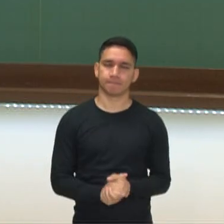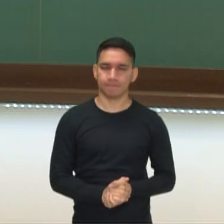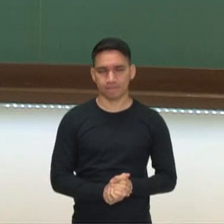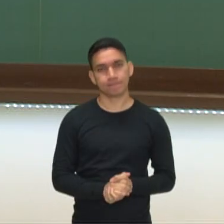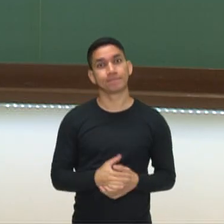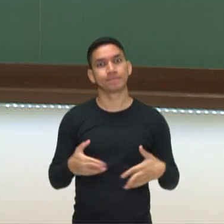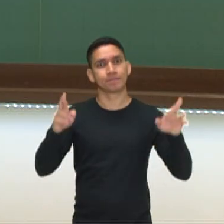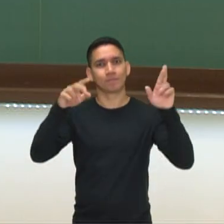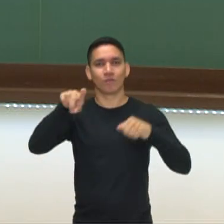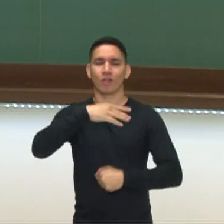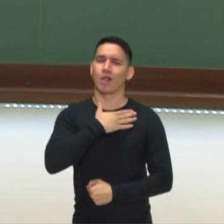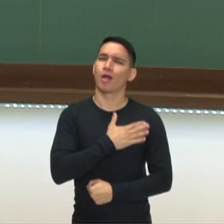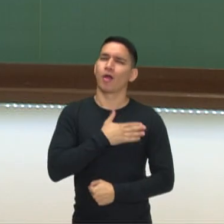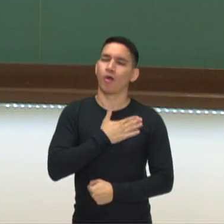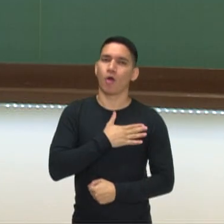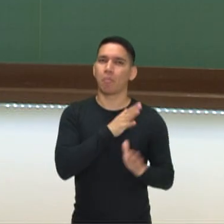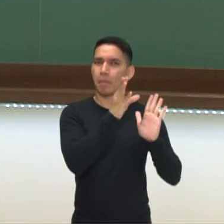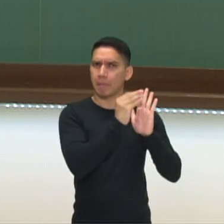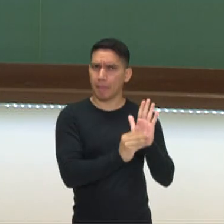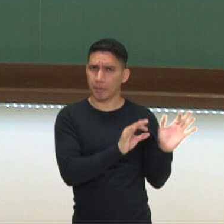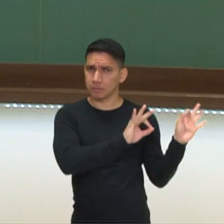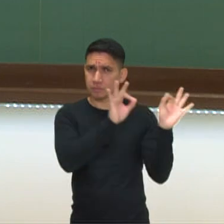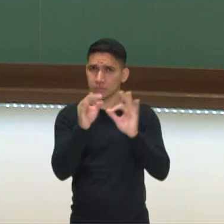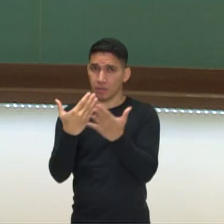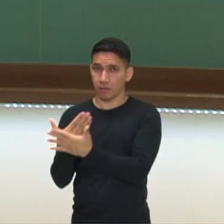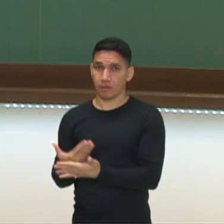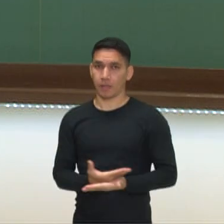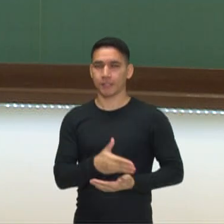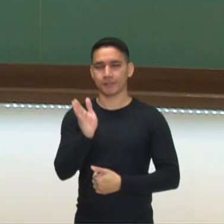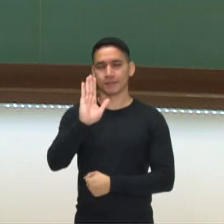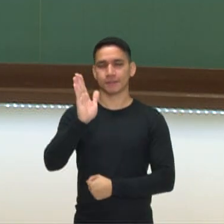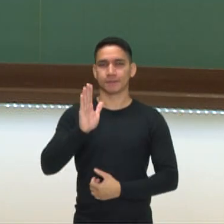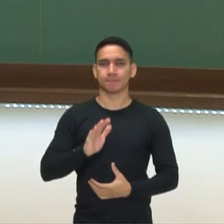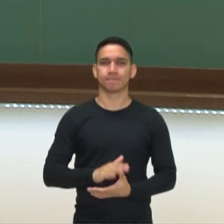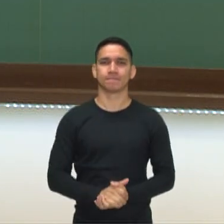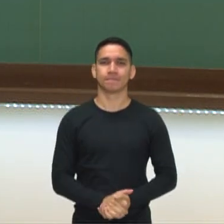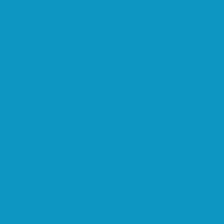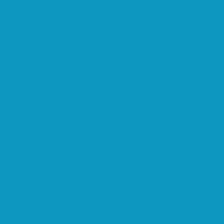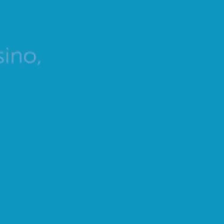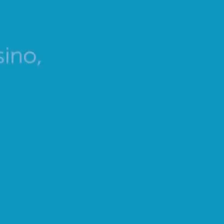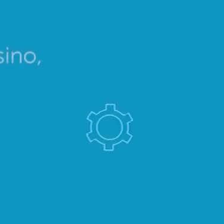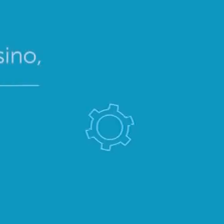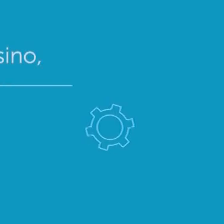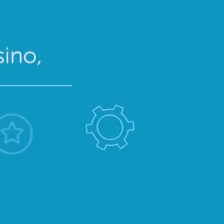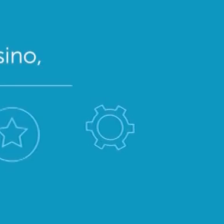pessoal, eu espero que vocês tenham gostado do conteúdo dessa aula e até uma próxima. Tchau, tchau!